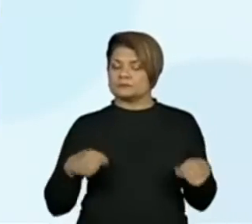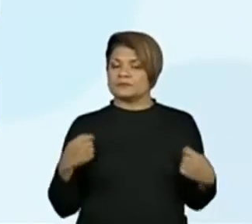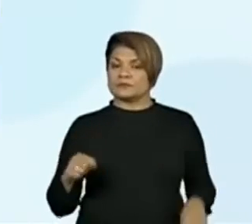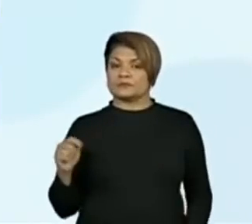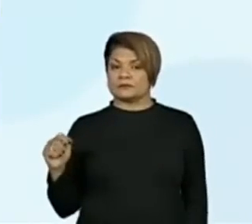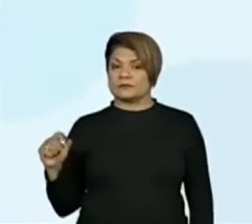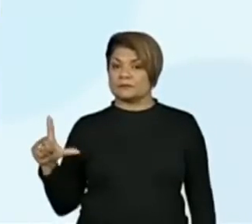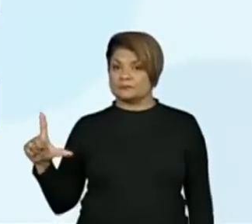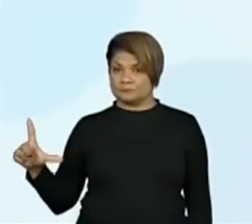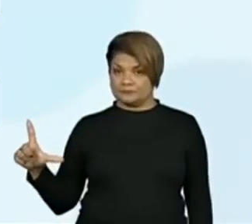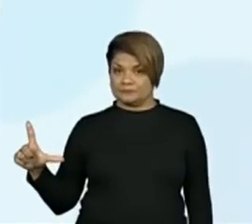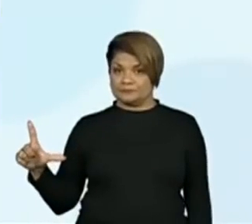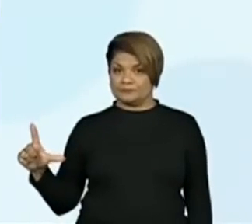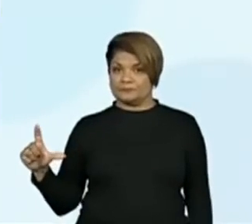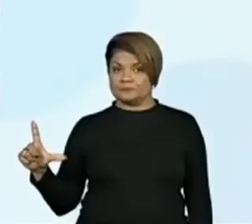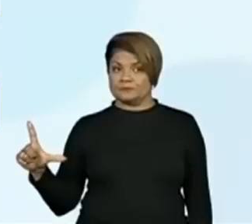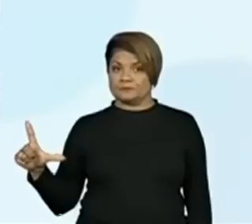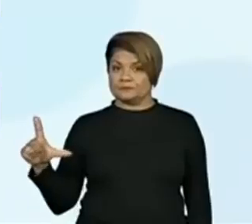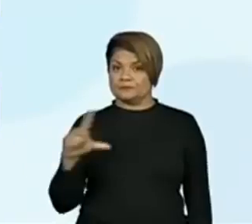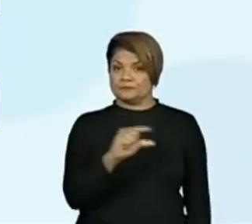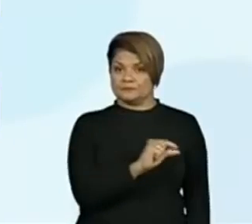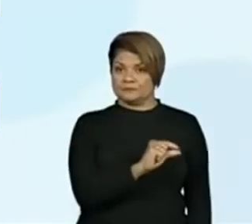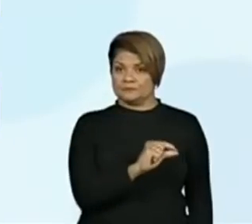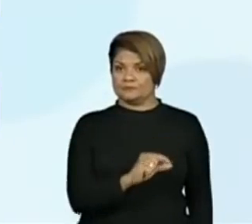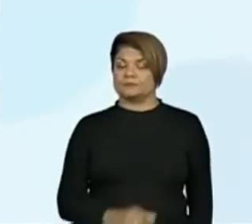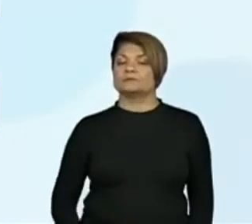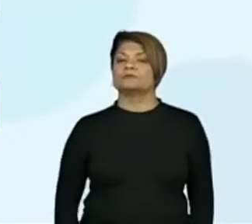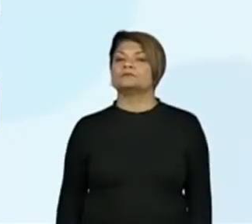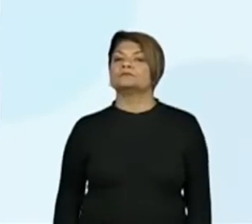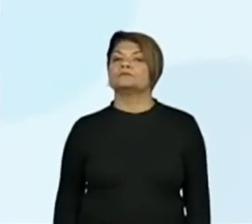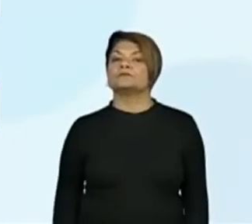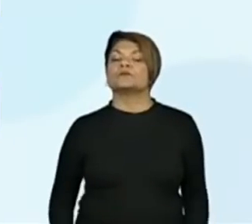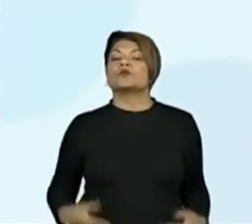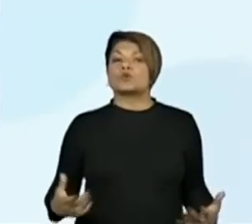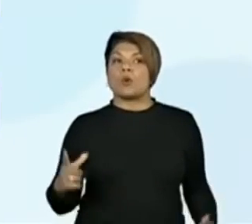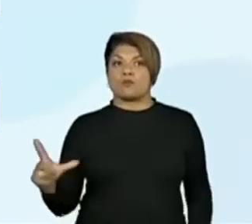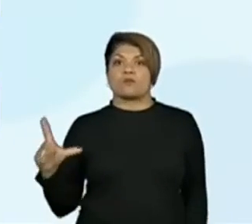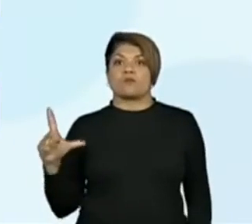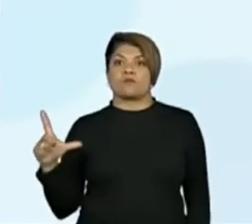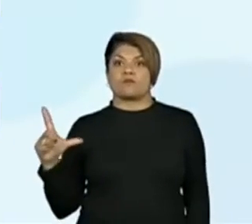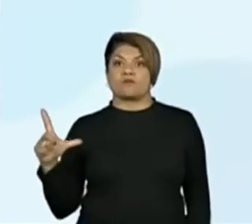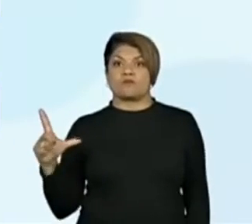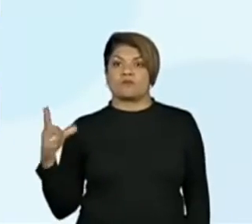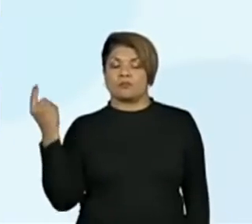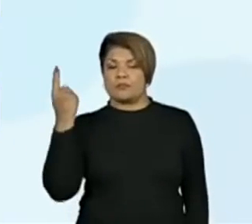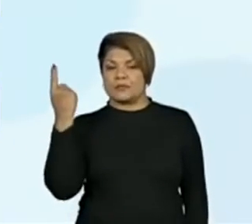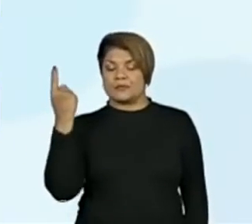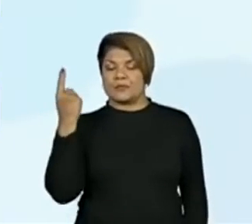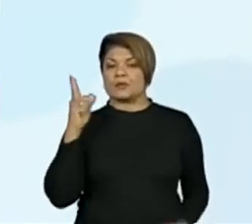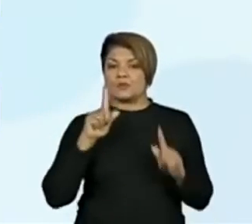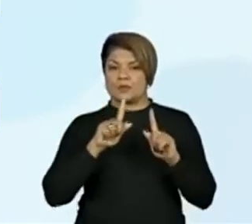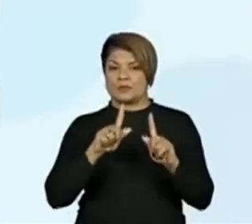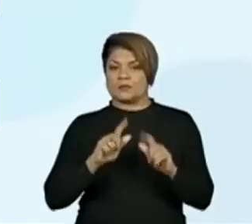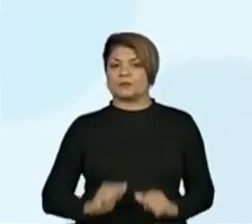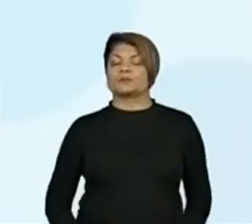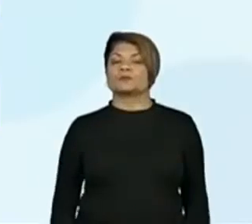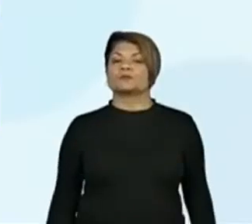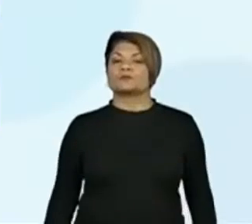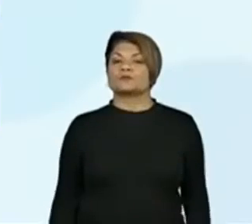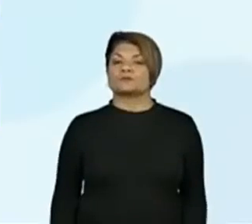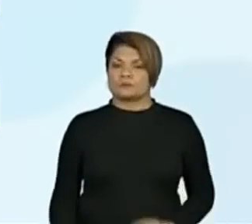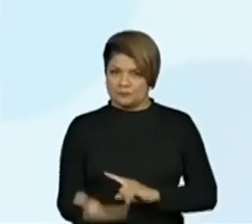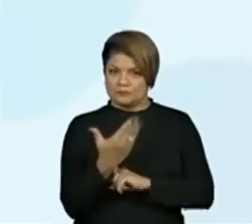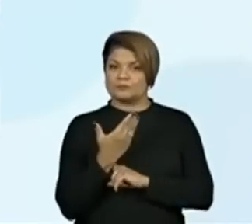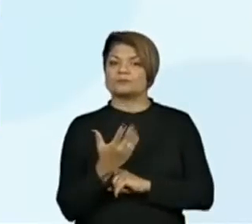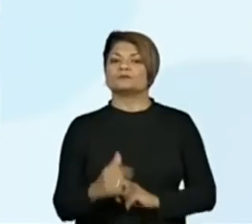na ordem decrescente. Então, qual é o maior número para eu colocar no primeiro quadrinho? Me ajuda